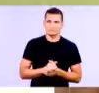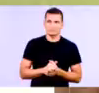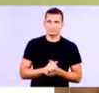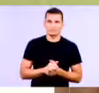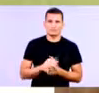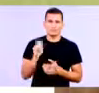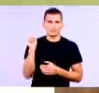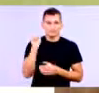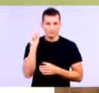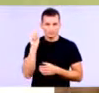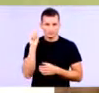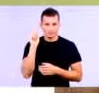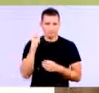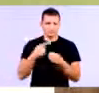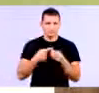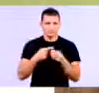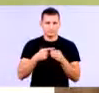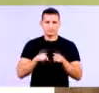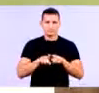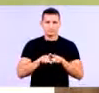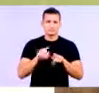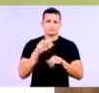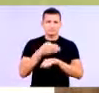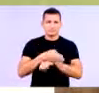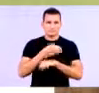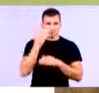Ariquemes também participou, professora, faltou citar.